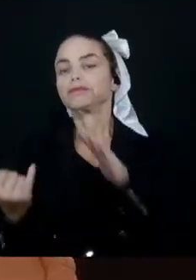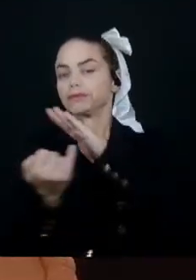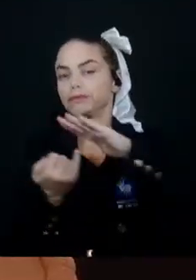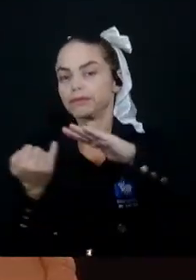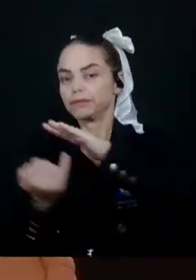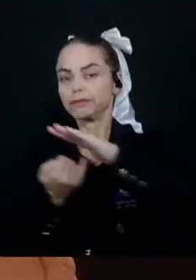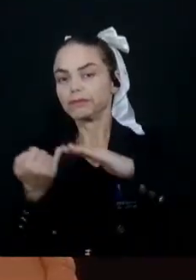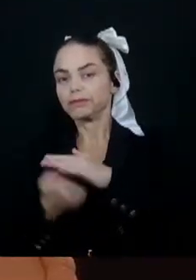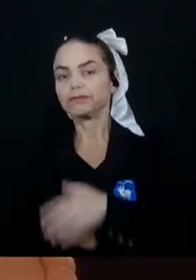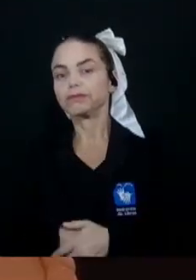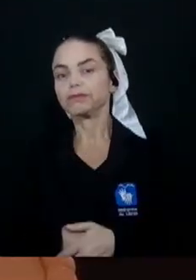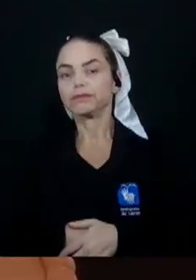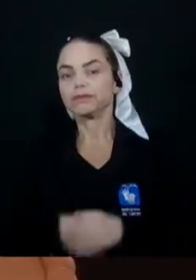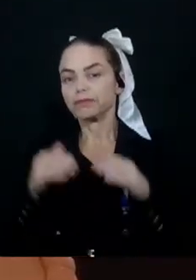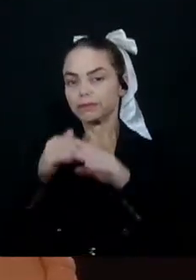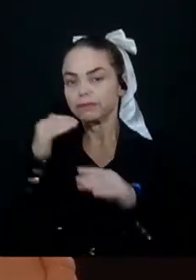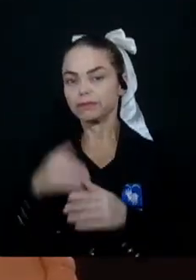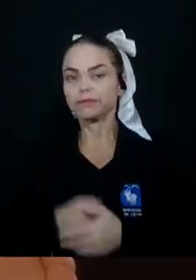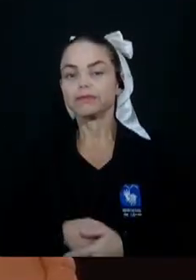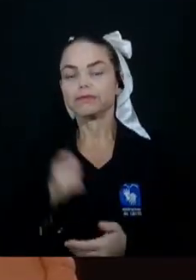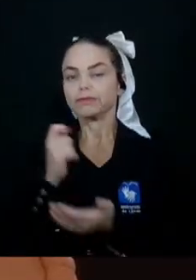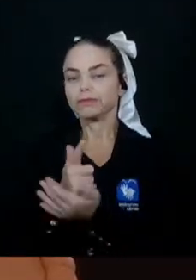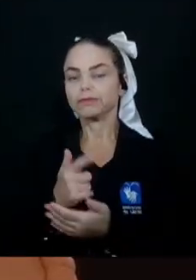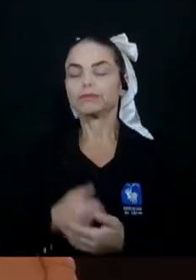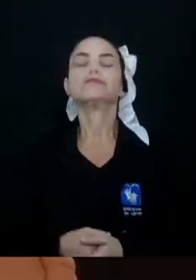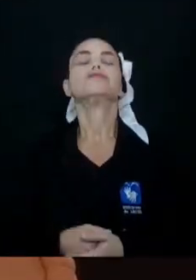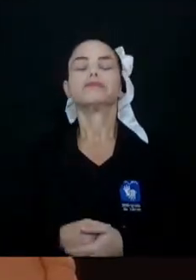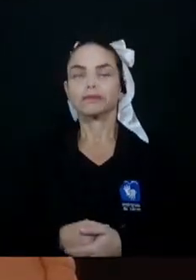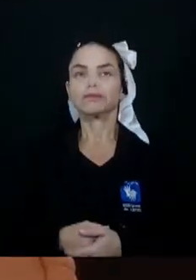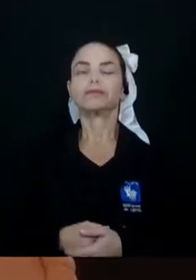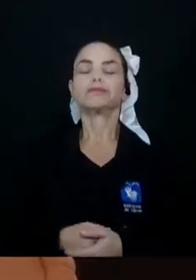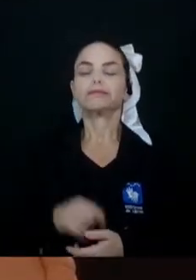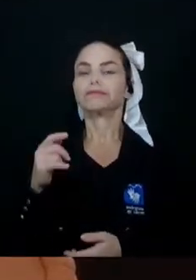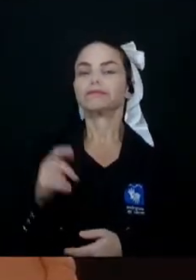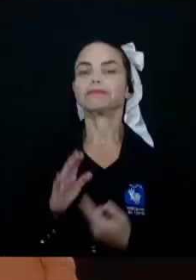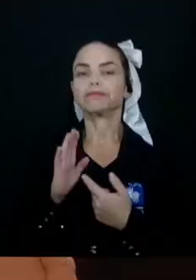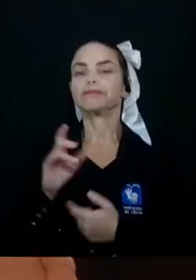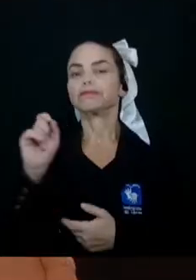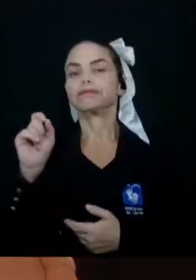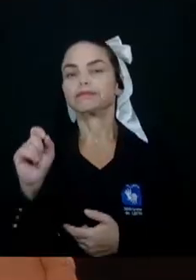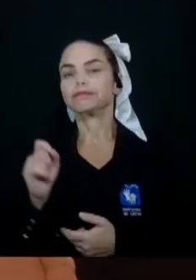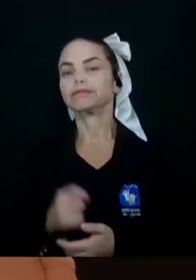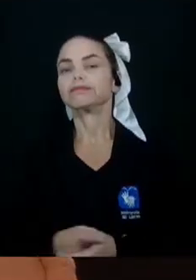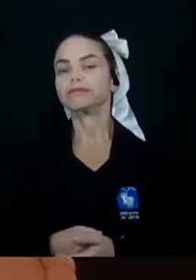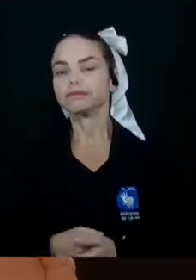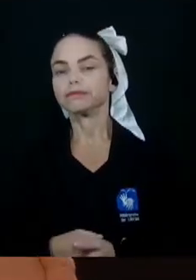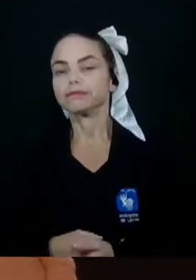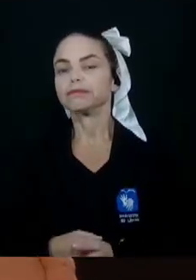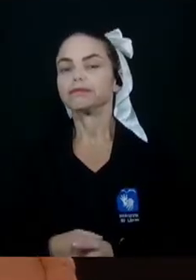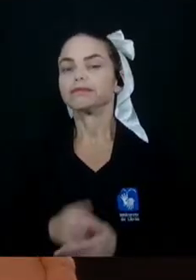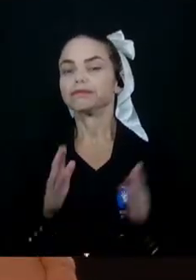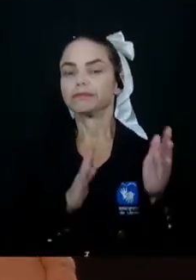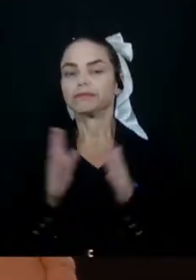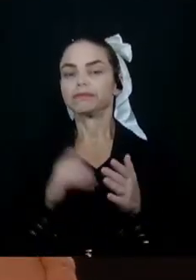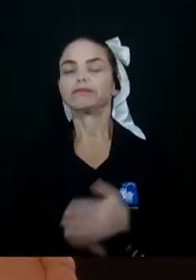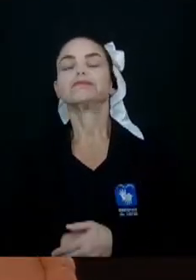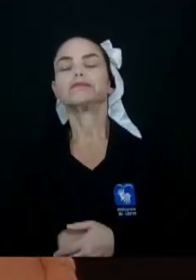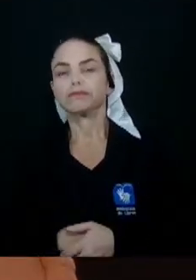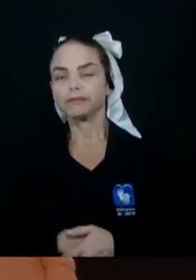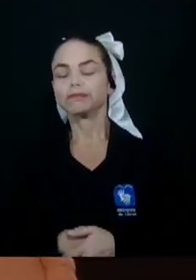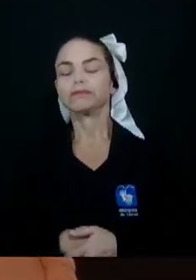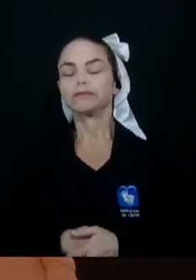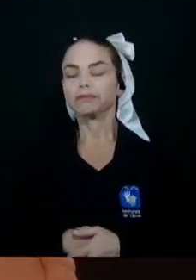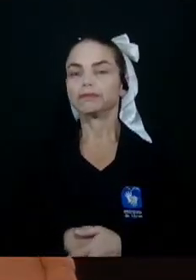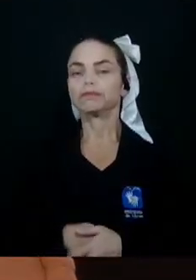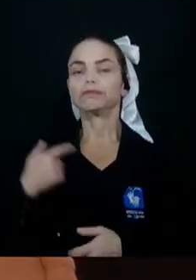Mas quando você vai pagar, já aparece lá quem que é o recebedor. Então, nesse momento de concretizar e finalizar o